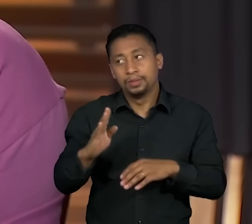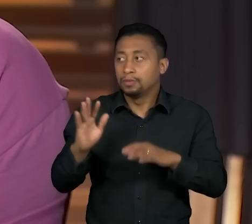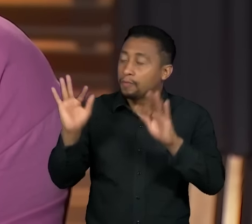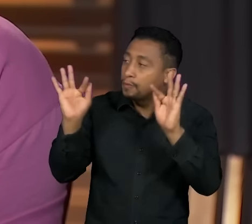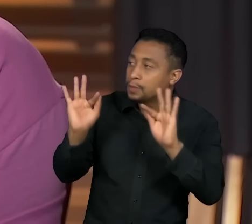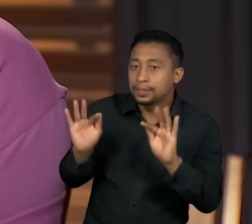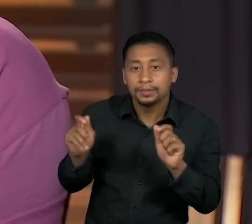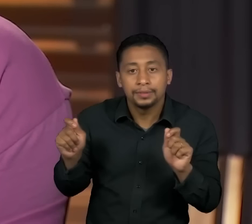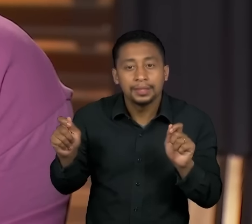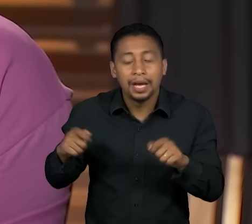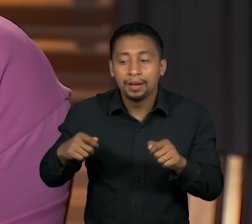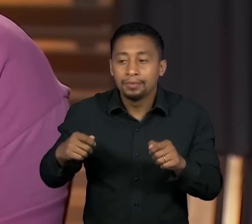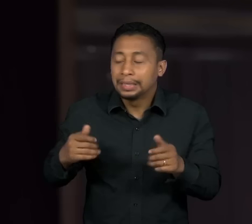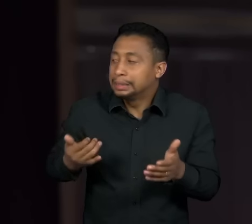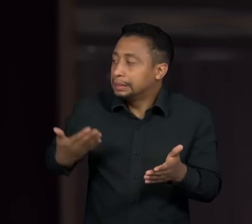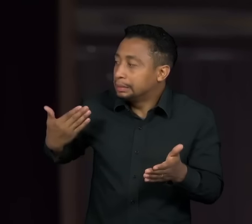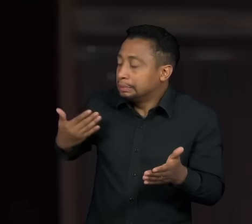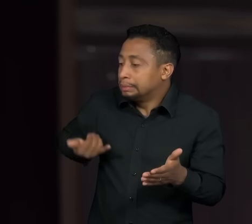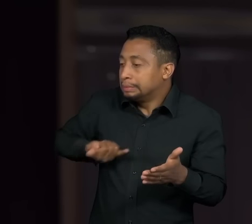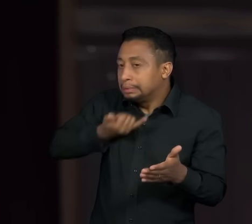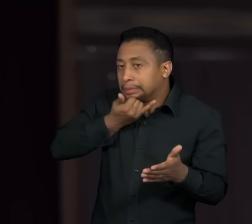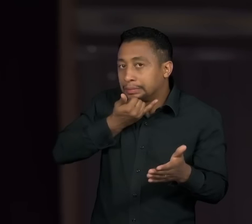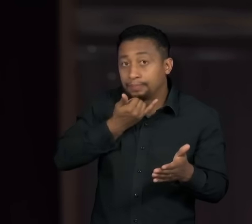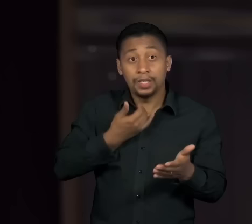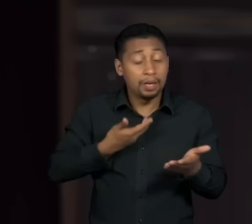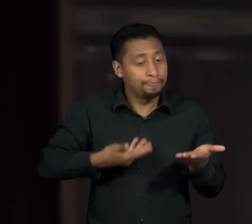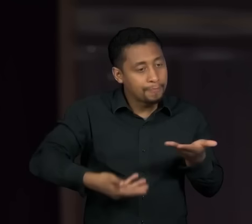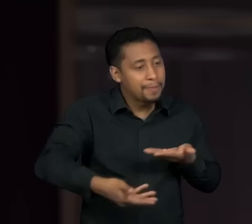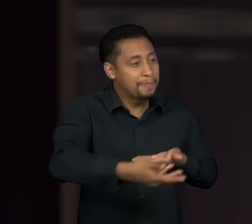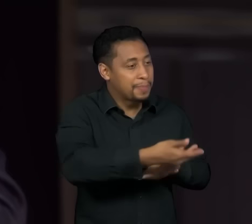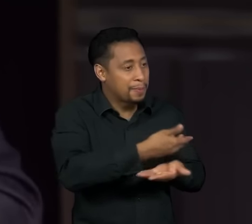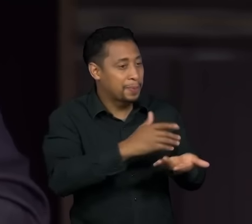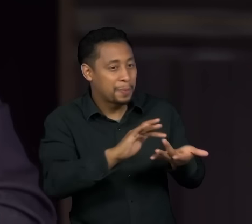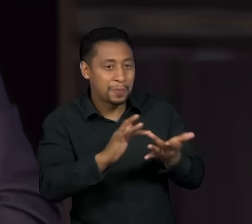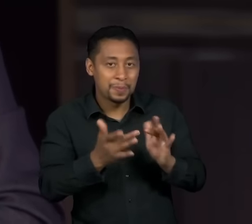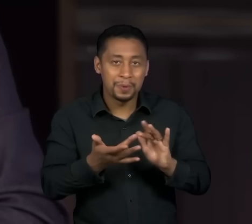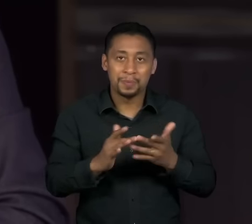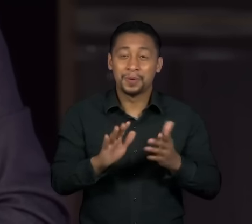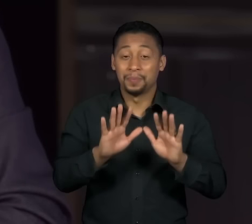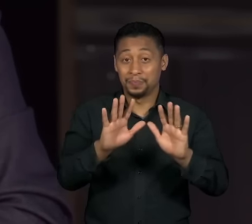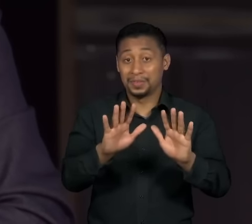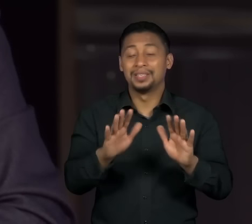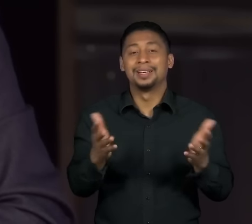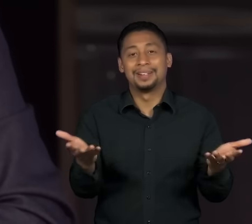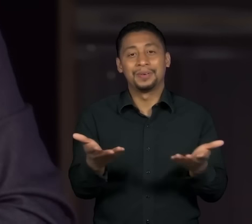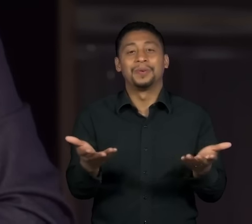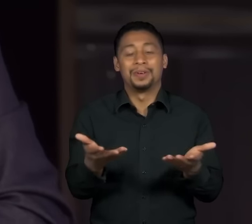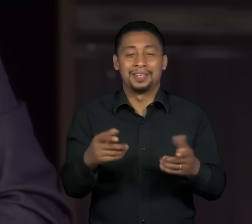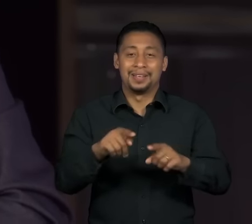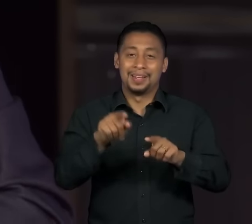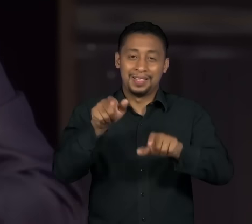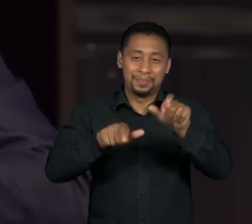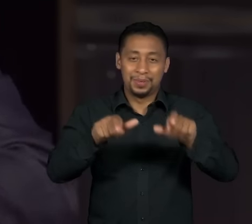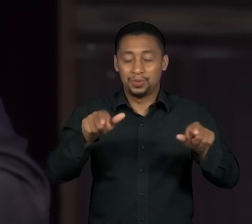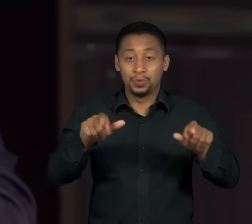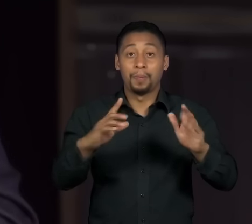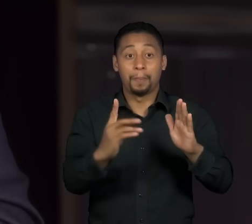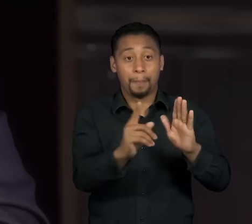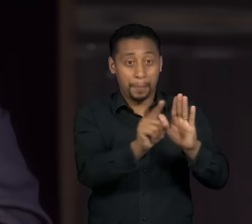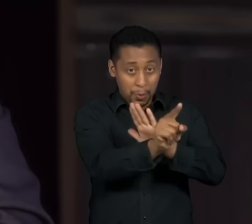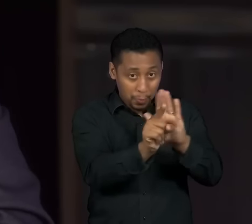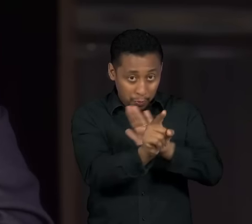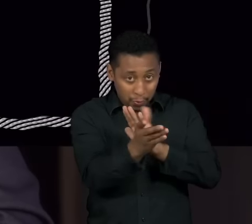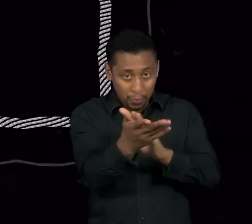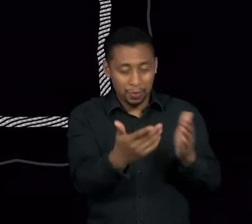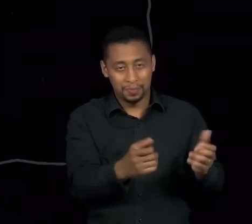com todo mundo. Reconstruir conexões mesmo. Exato. Eu vou reconectar a galera que tem muita pergunta para você